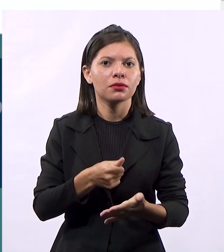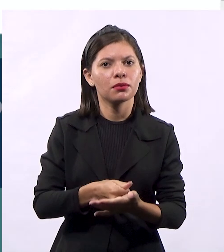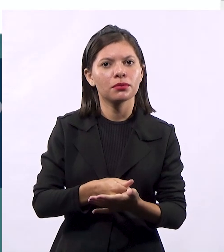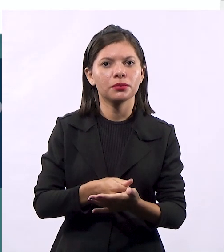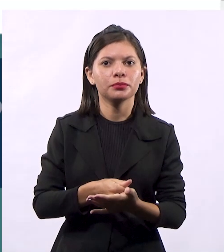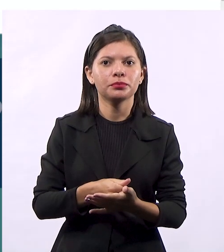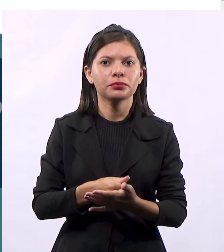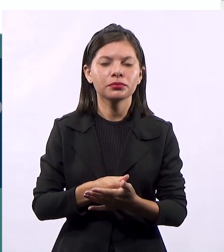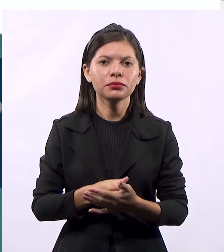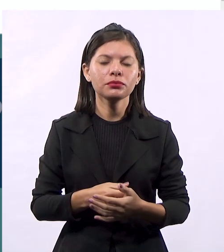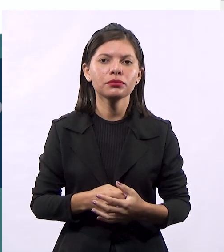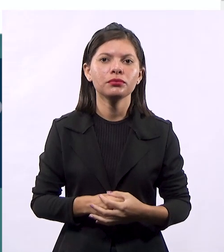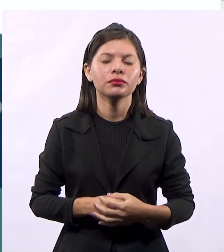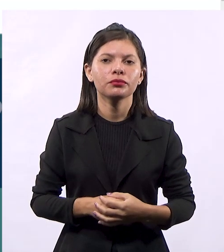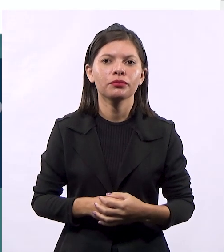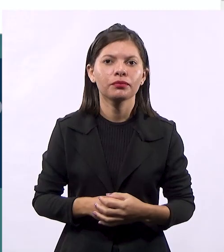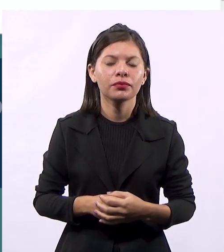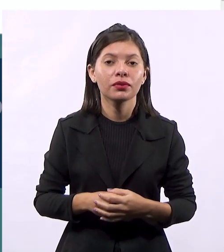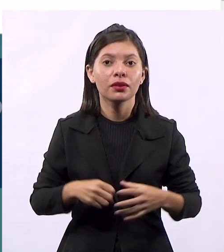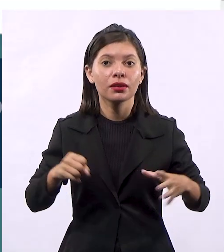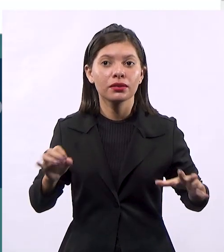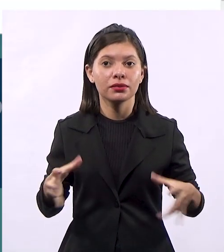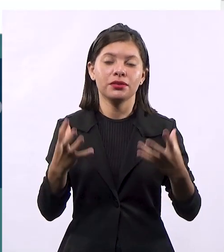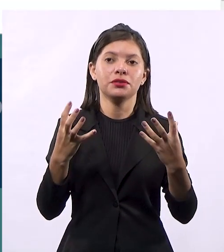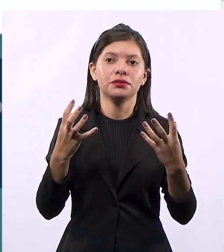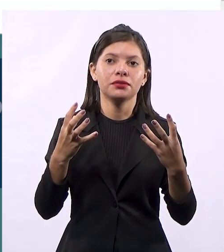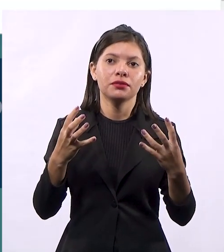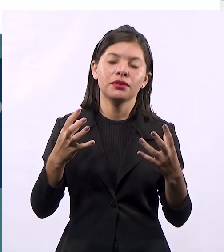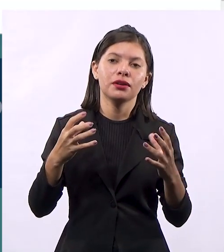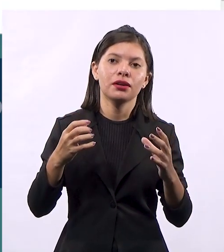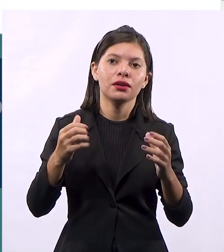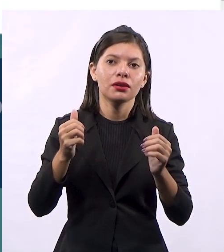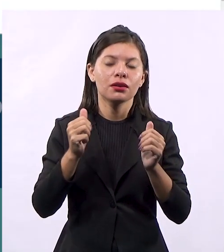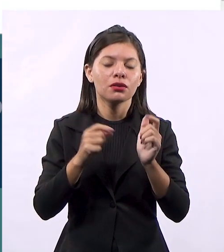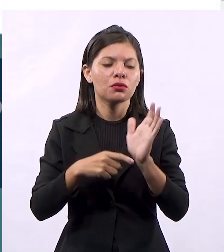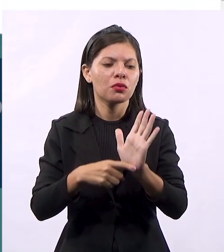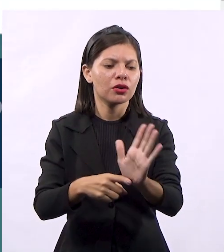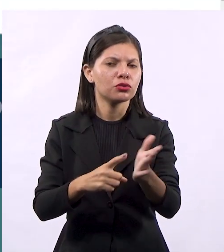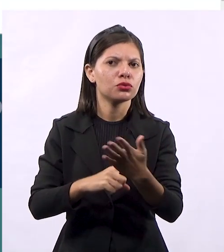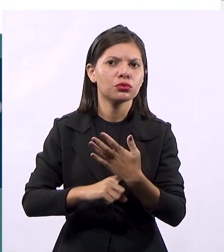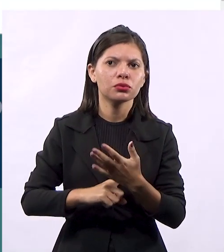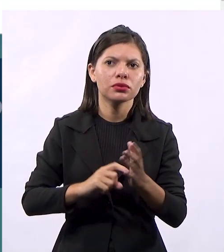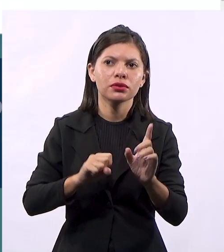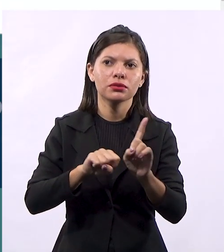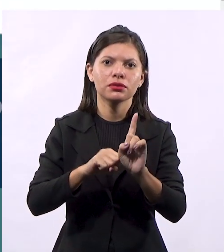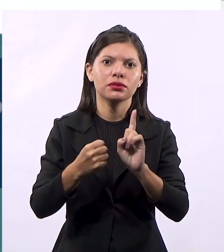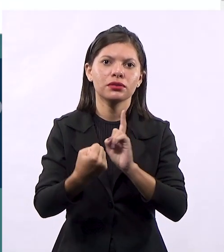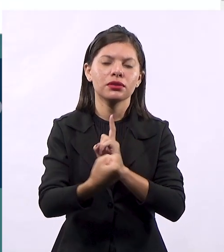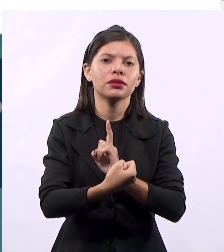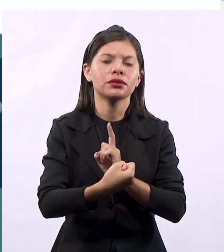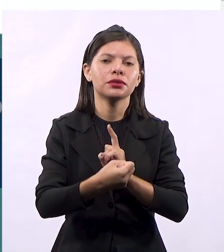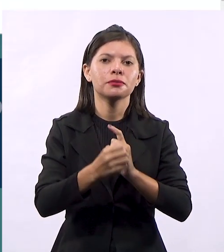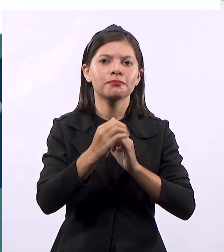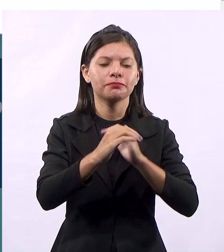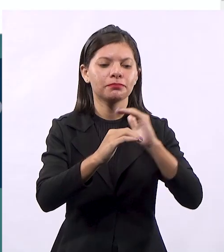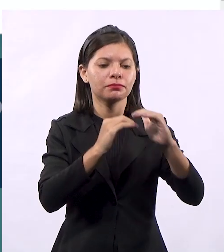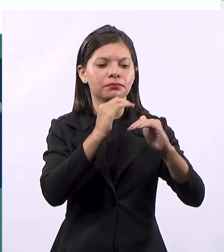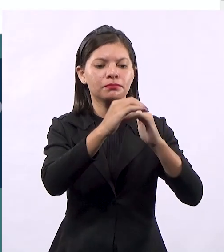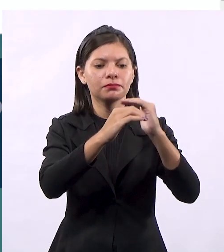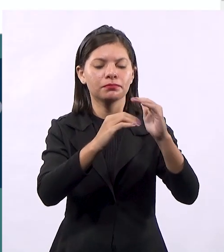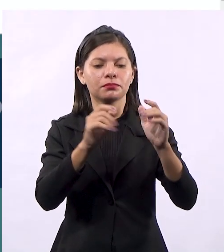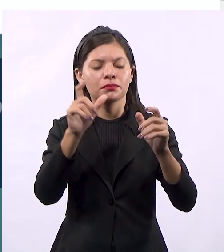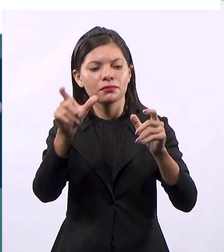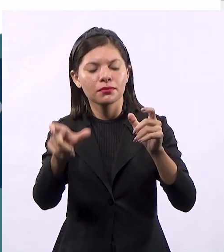direito de todos e dever do Estado e da família, será promovida e incentivada com a colaboração